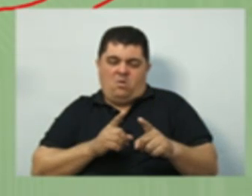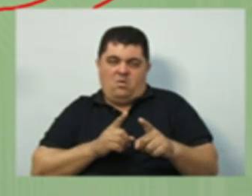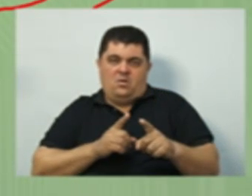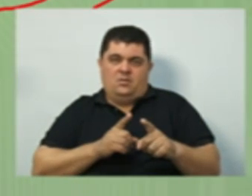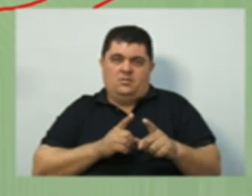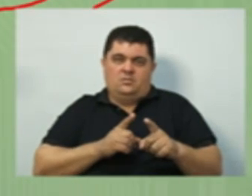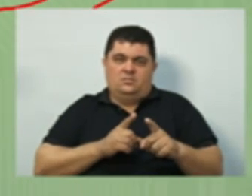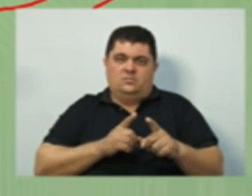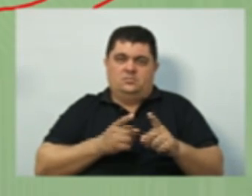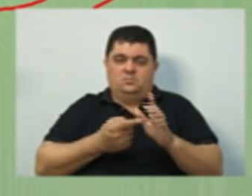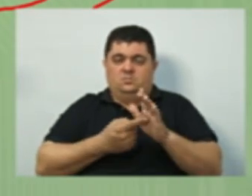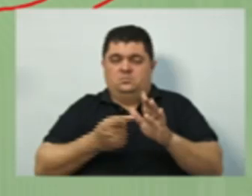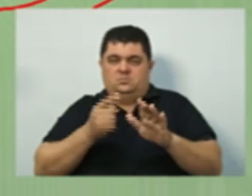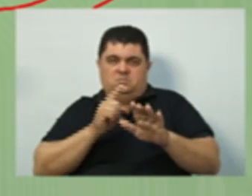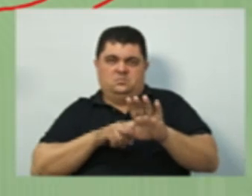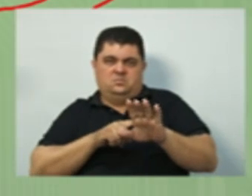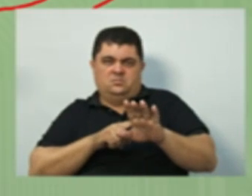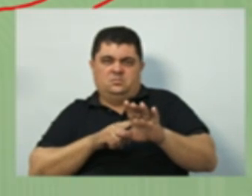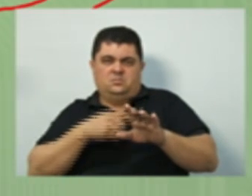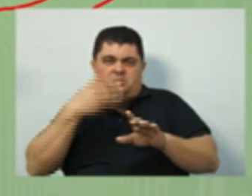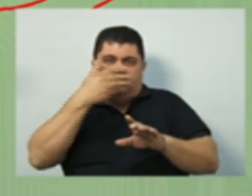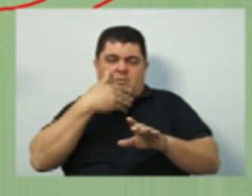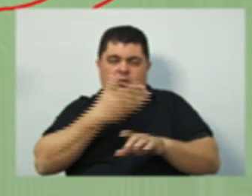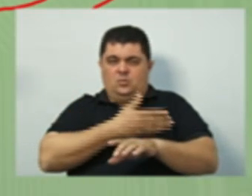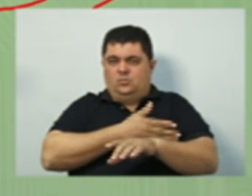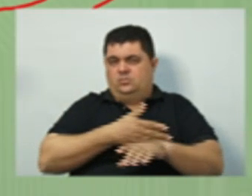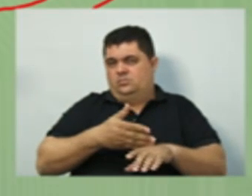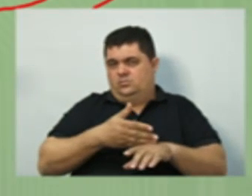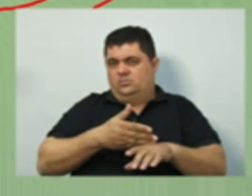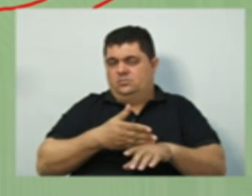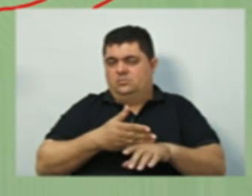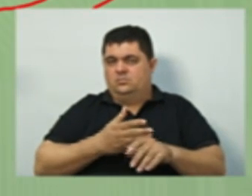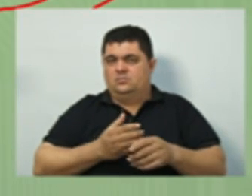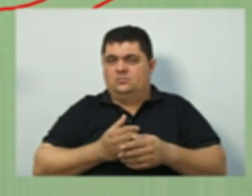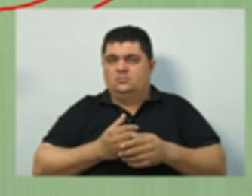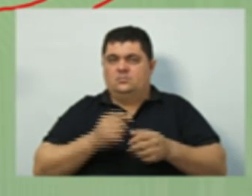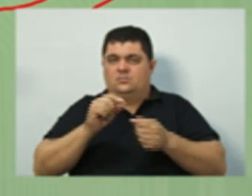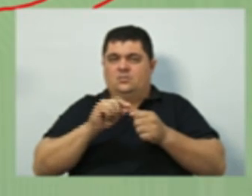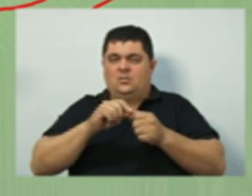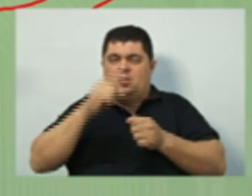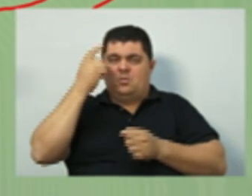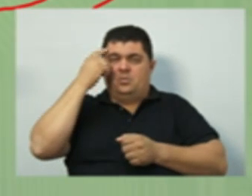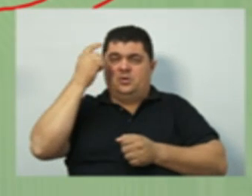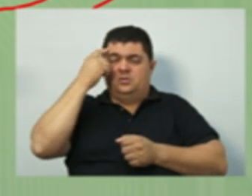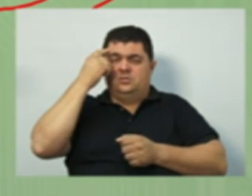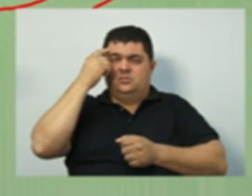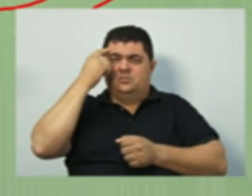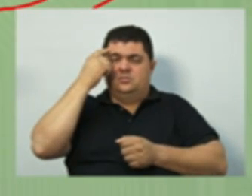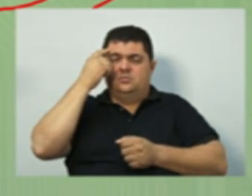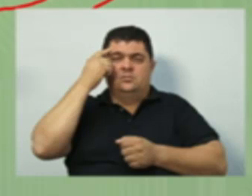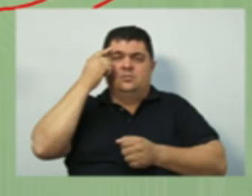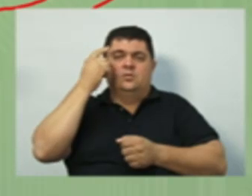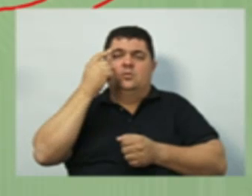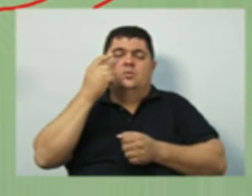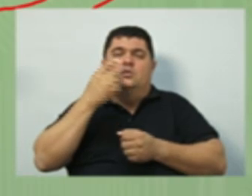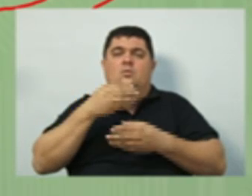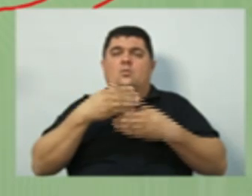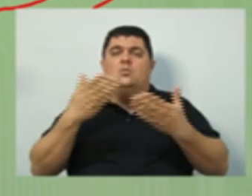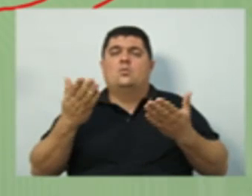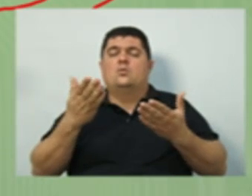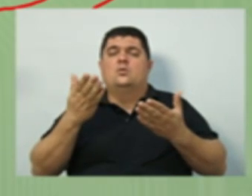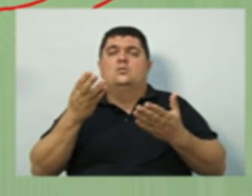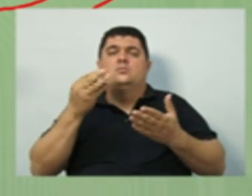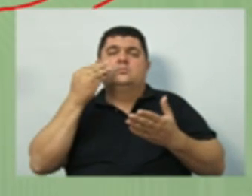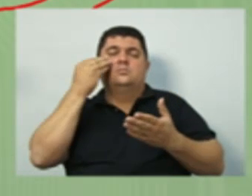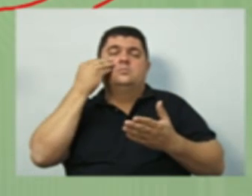de antítese com doçura do branco açúcar, para fazer a pessoa pensar o quanto está sendo sofrido